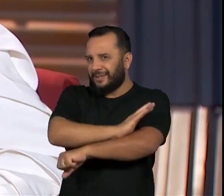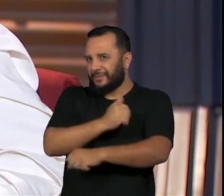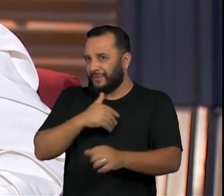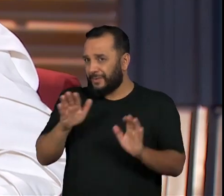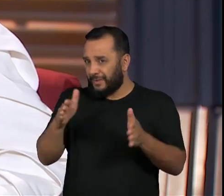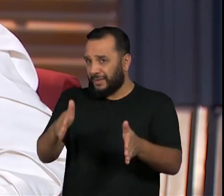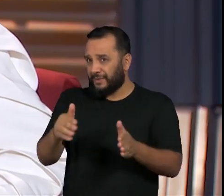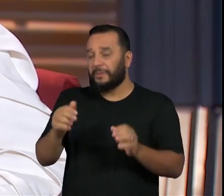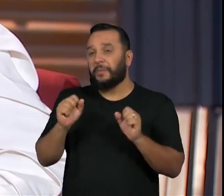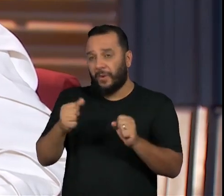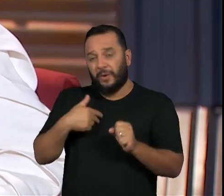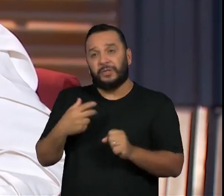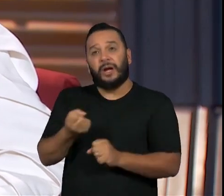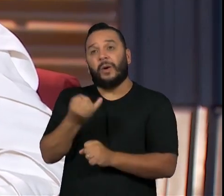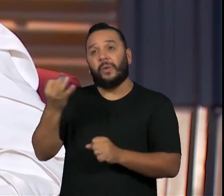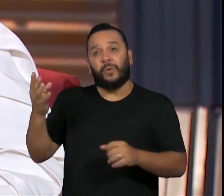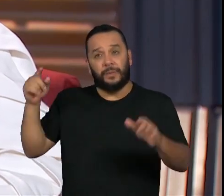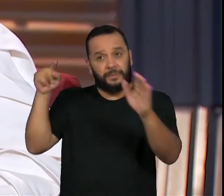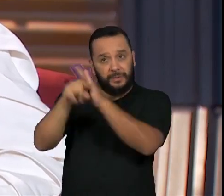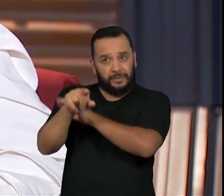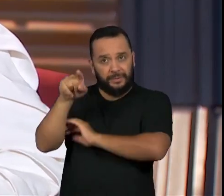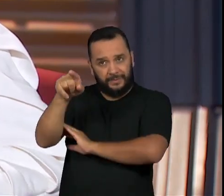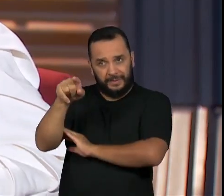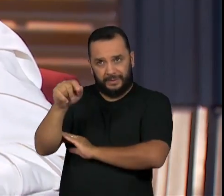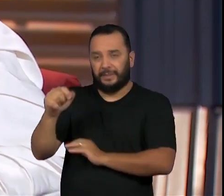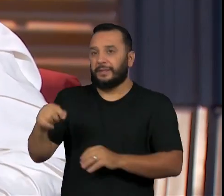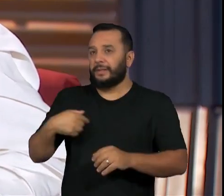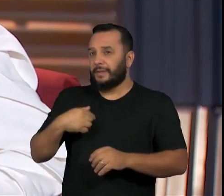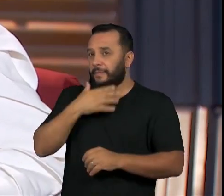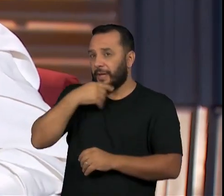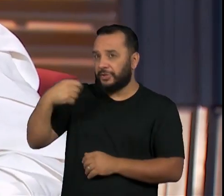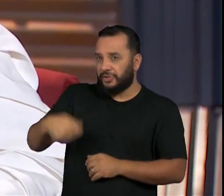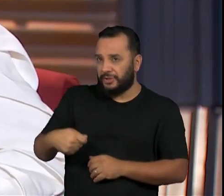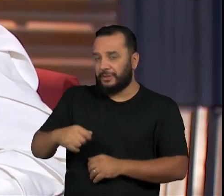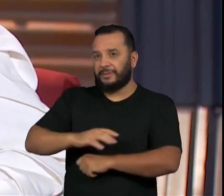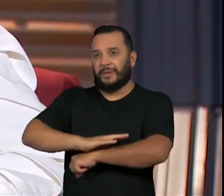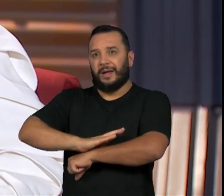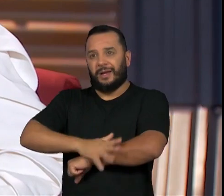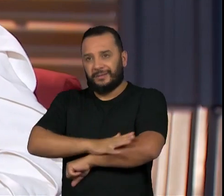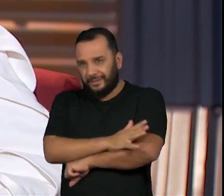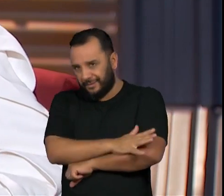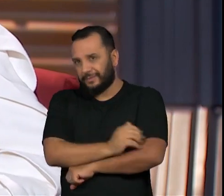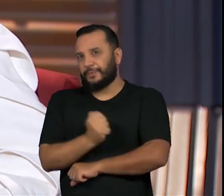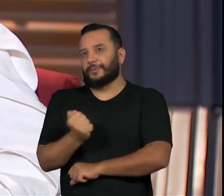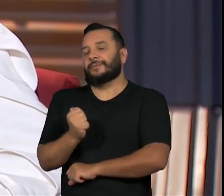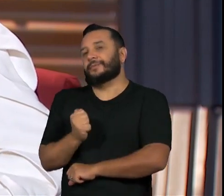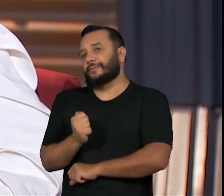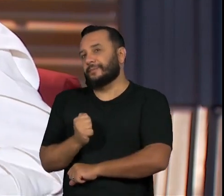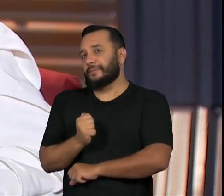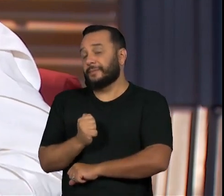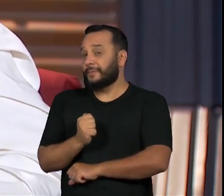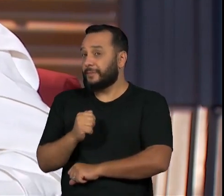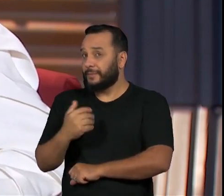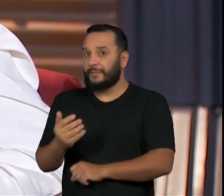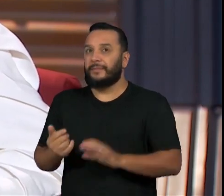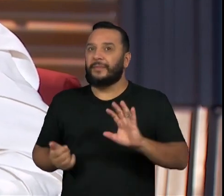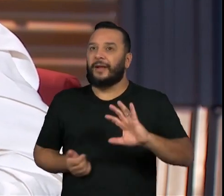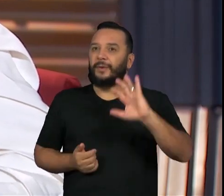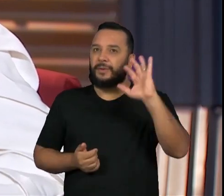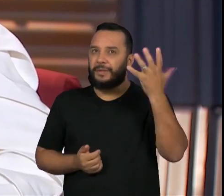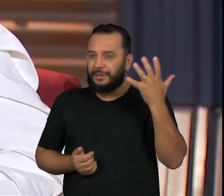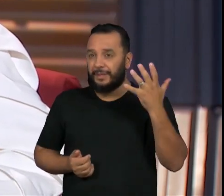algumas perguntas que lhe farão, né, machismos, racismos, dentre outras questões. Sim. E aconteceu tal